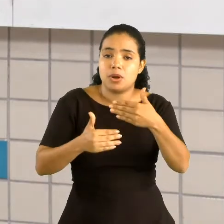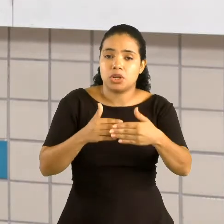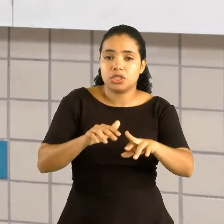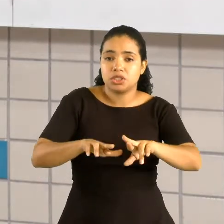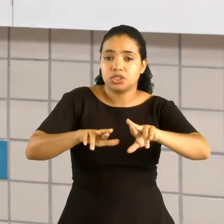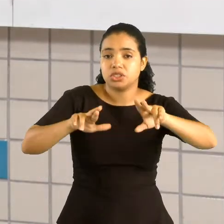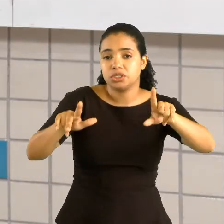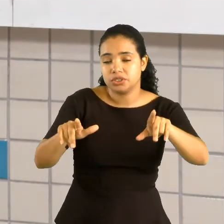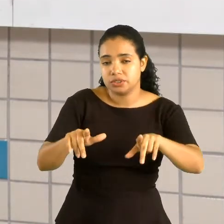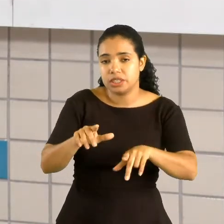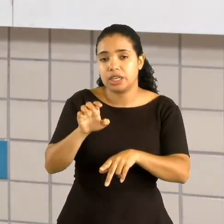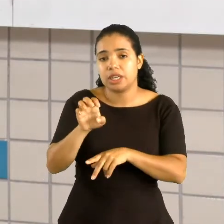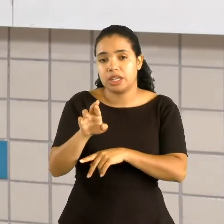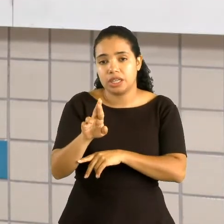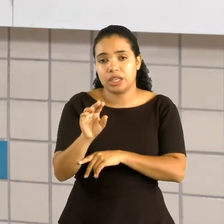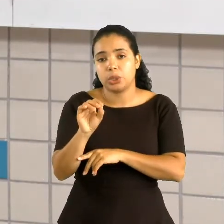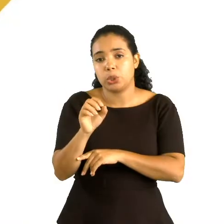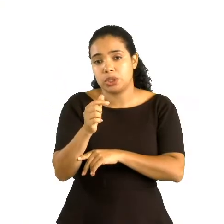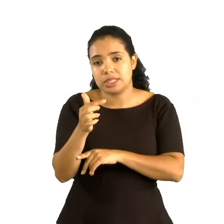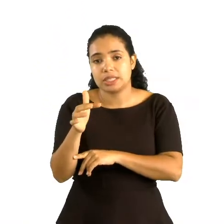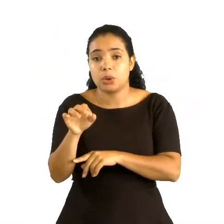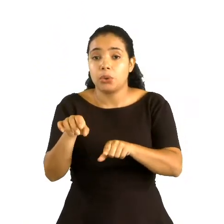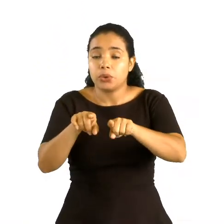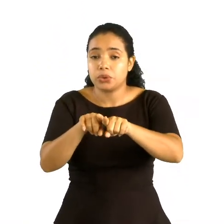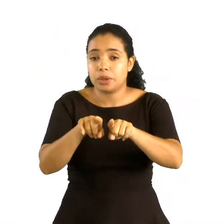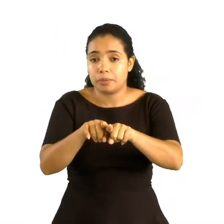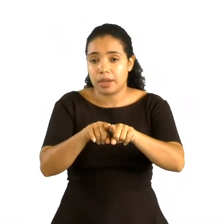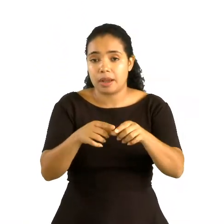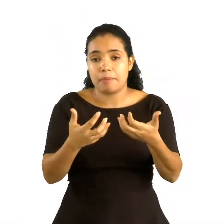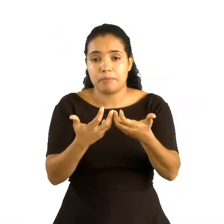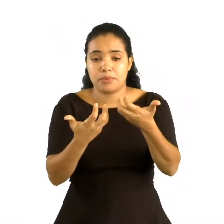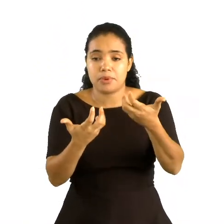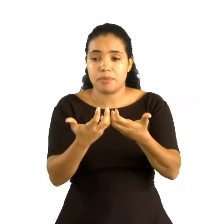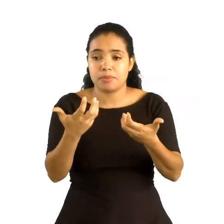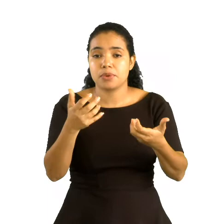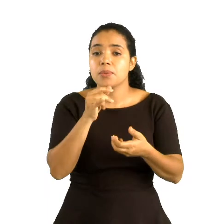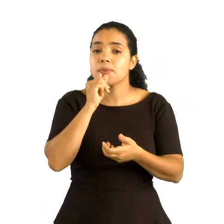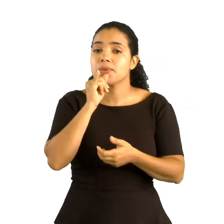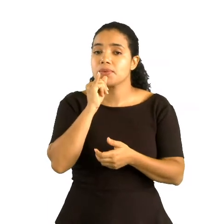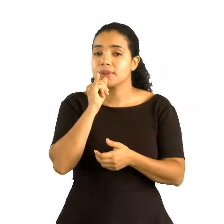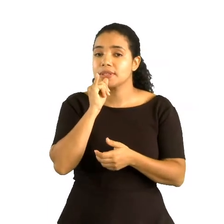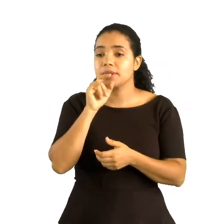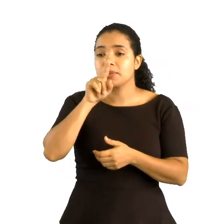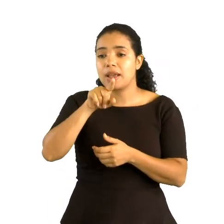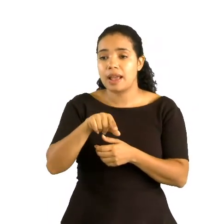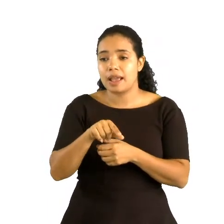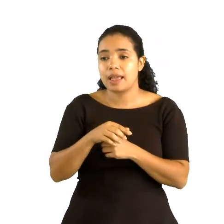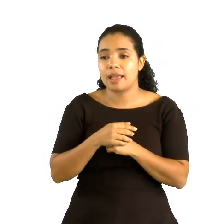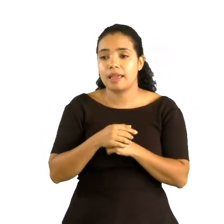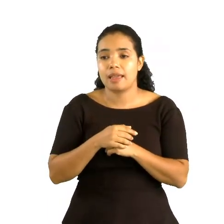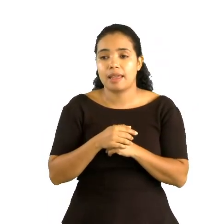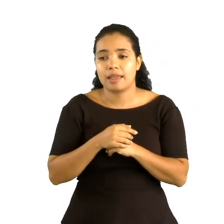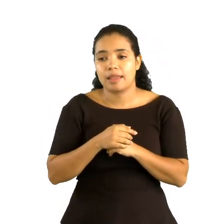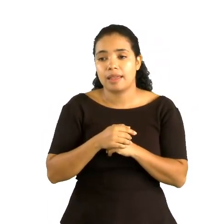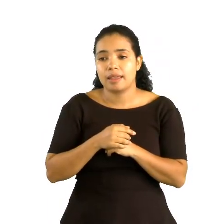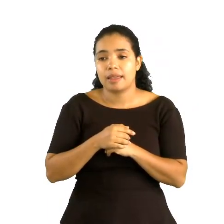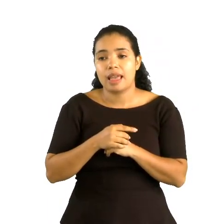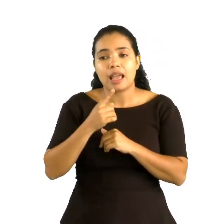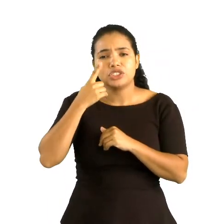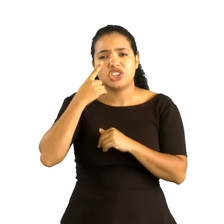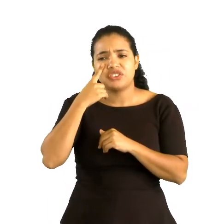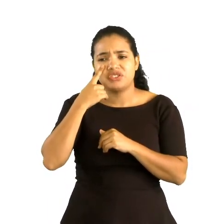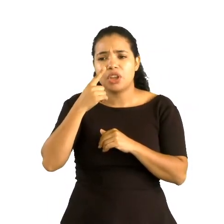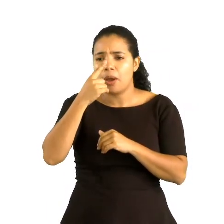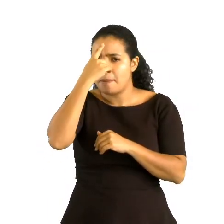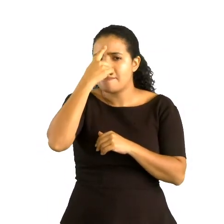um processo de erosão também gravitacional. Um exemplo clássico são as serras de Minas, as serras... Quando a gente já ouviu falar assim,